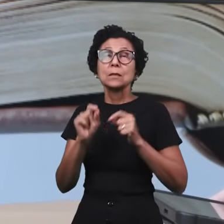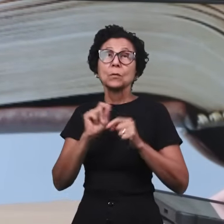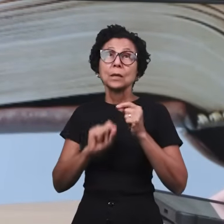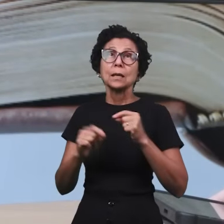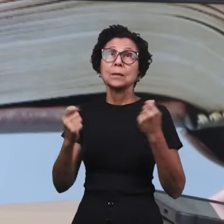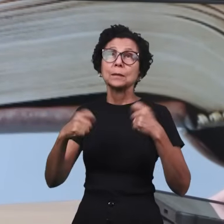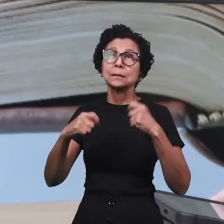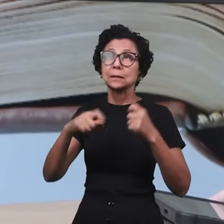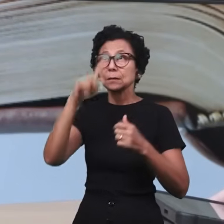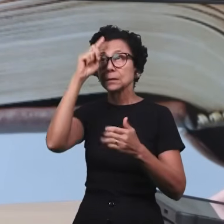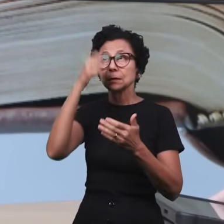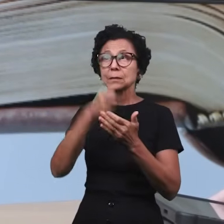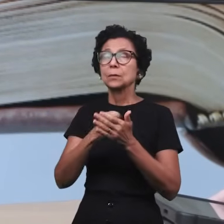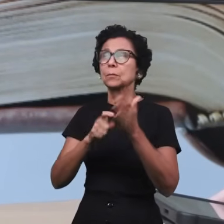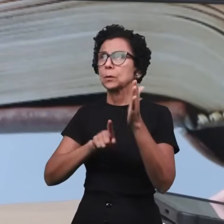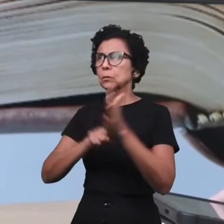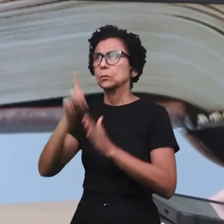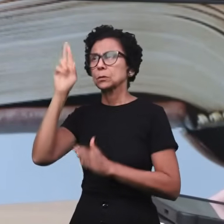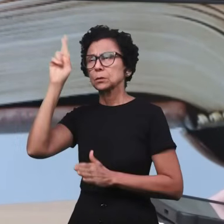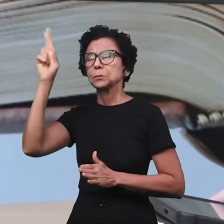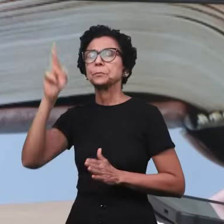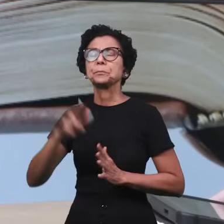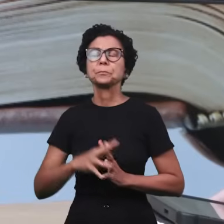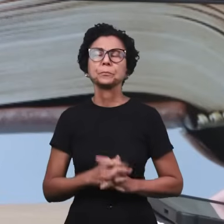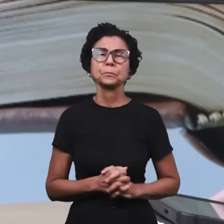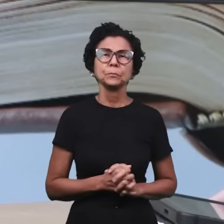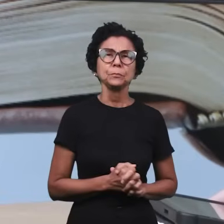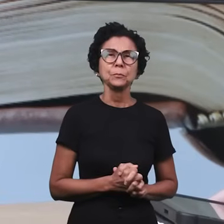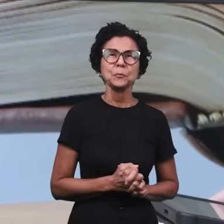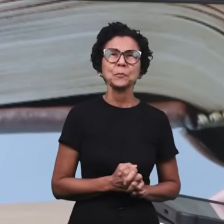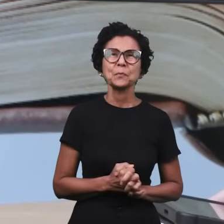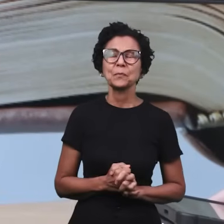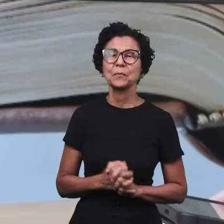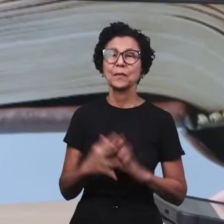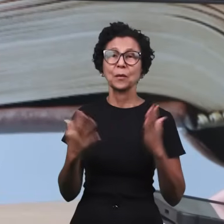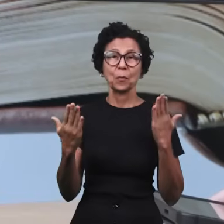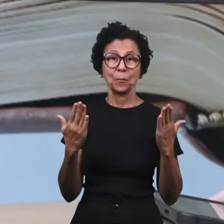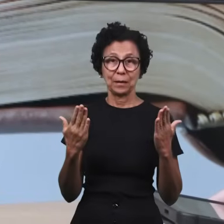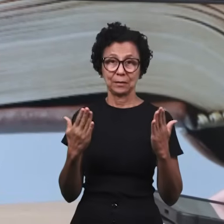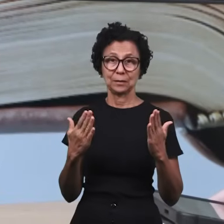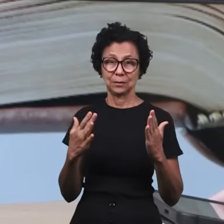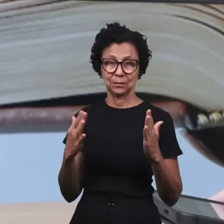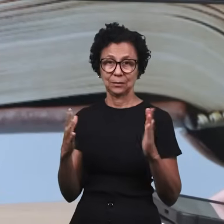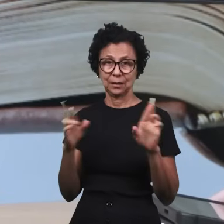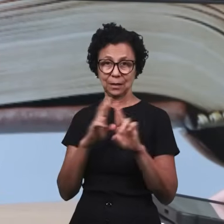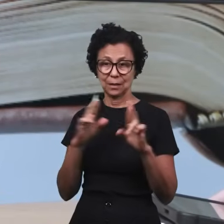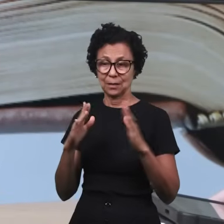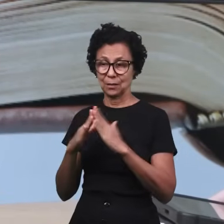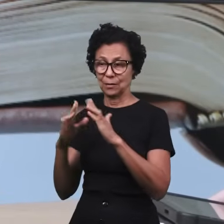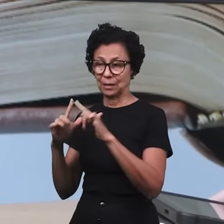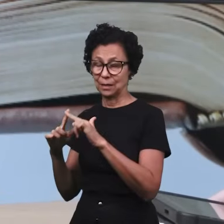lã, quando nós lembramos da igreja, né? Nós somos ovelhas, né? Lembramos